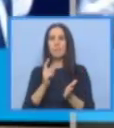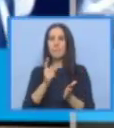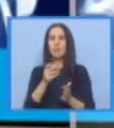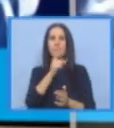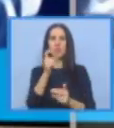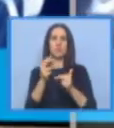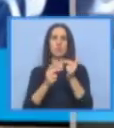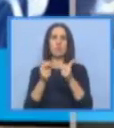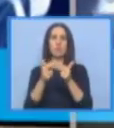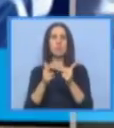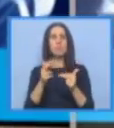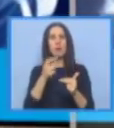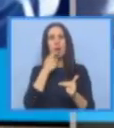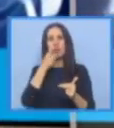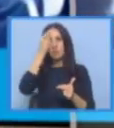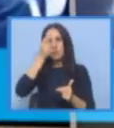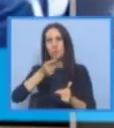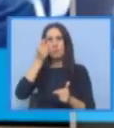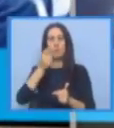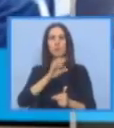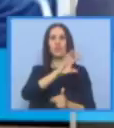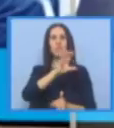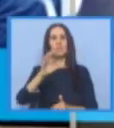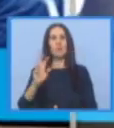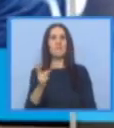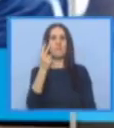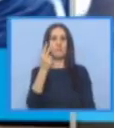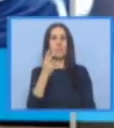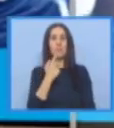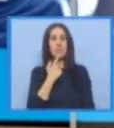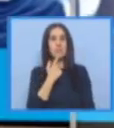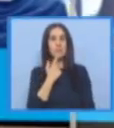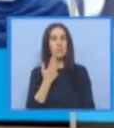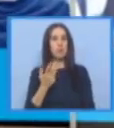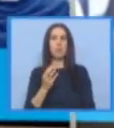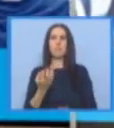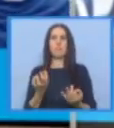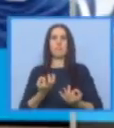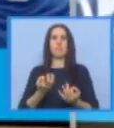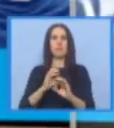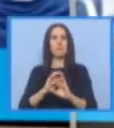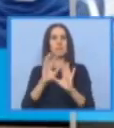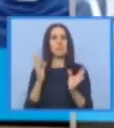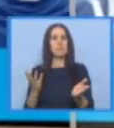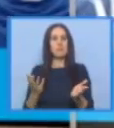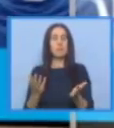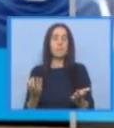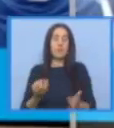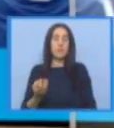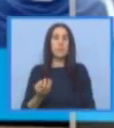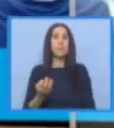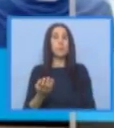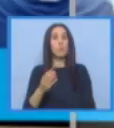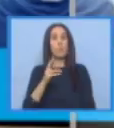a paz com respeito pelos 2 Estados. E isso significa, evidentemente, aliás,